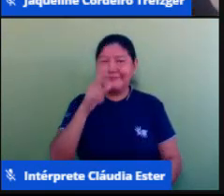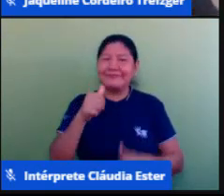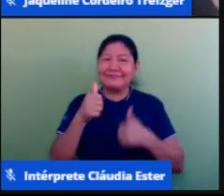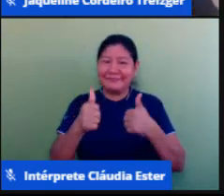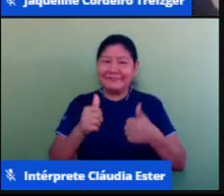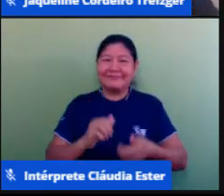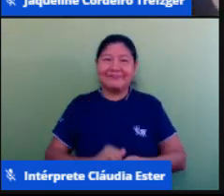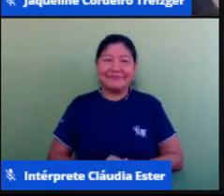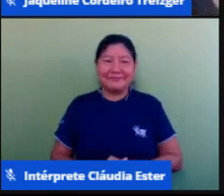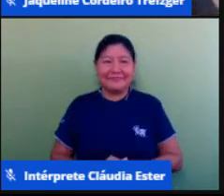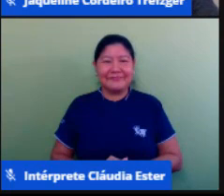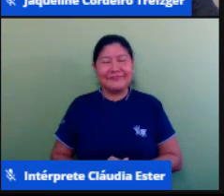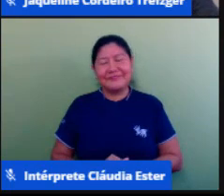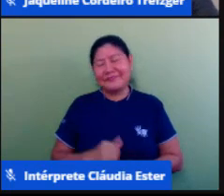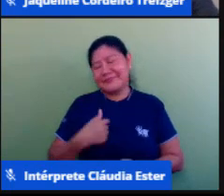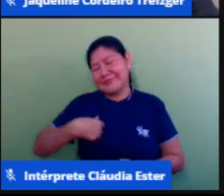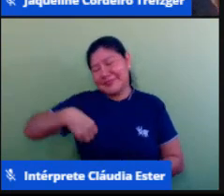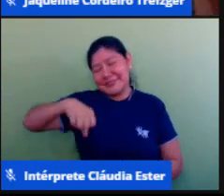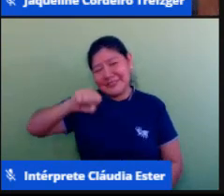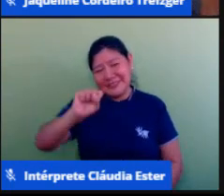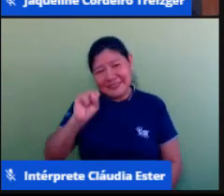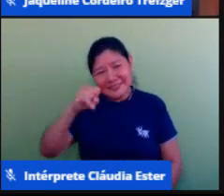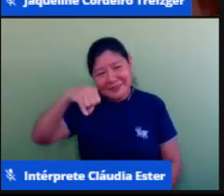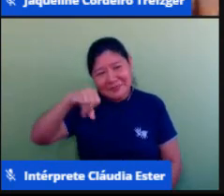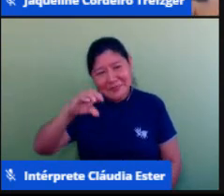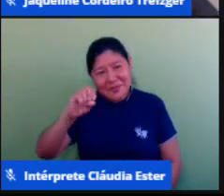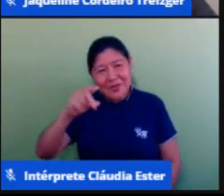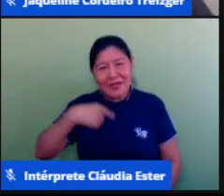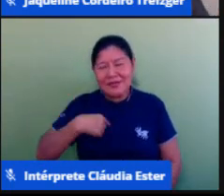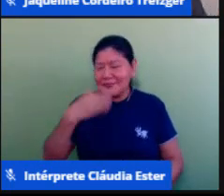Gente, Simone, eu quero agradecer a participação.